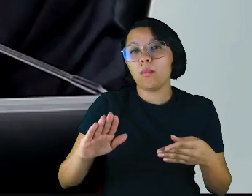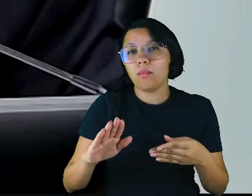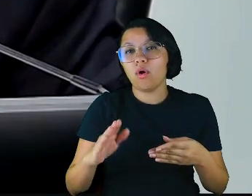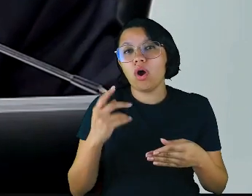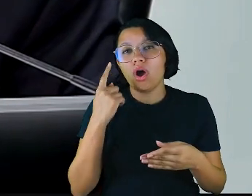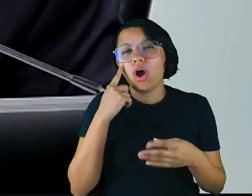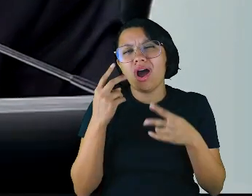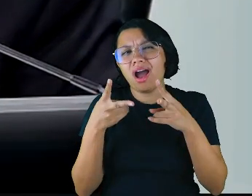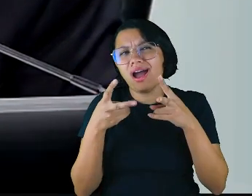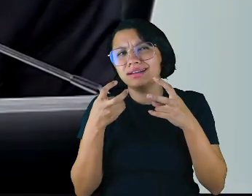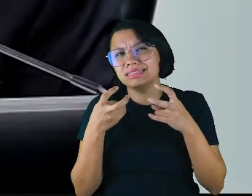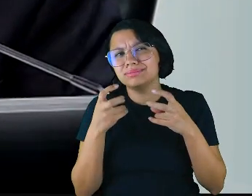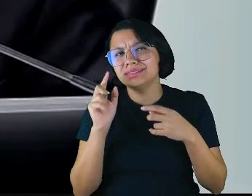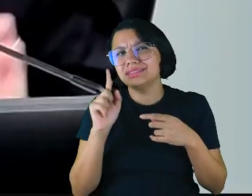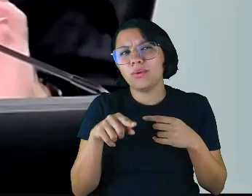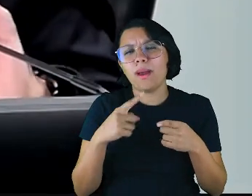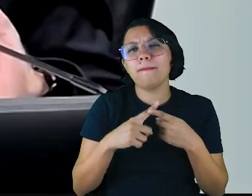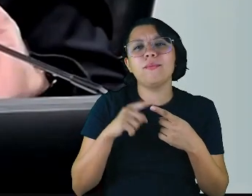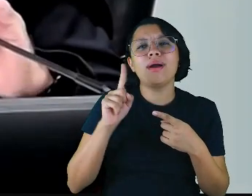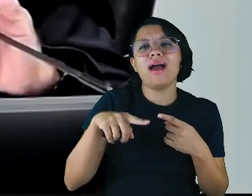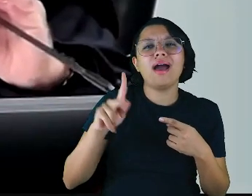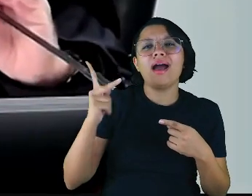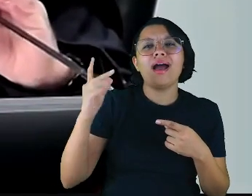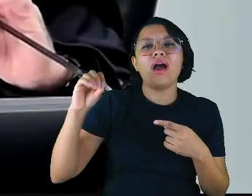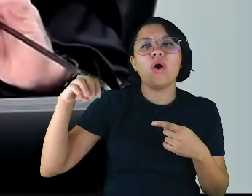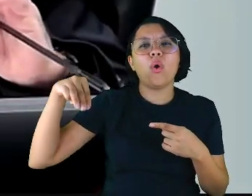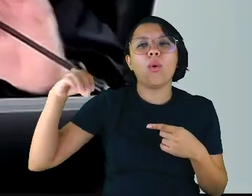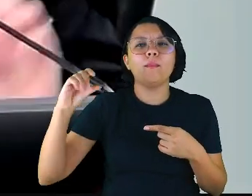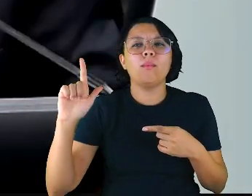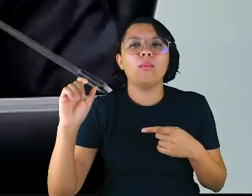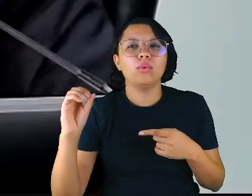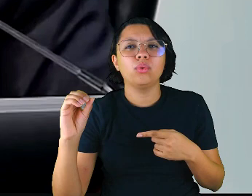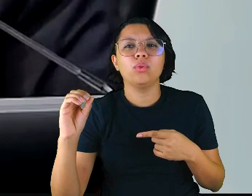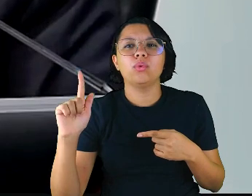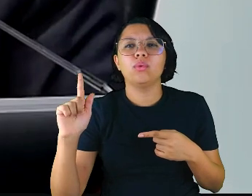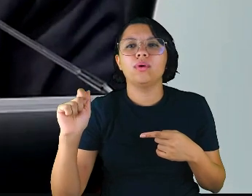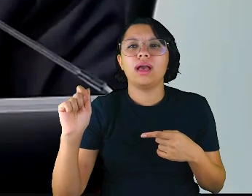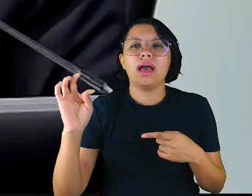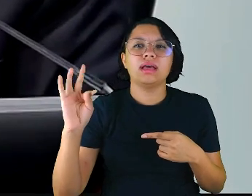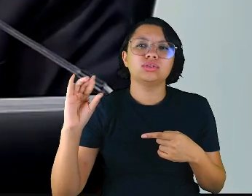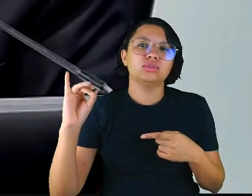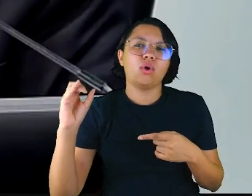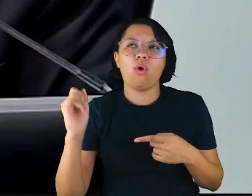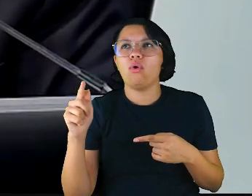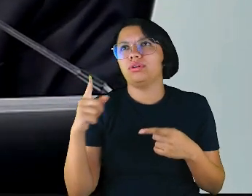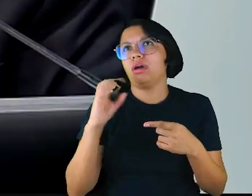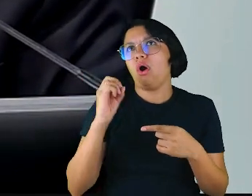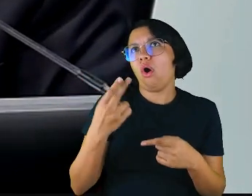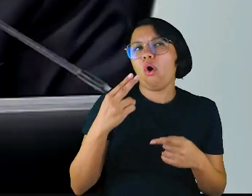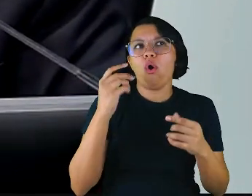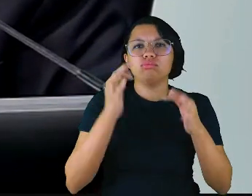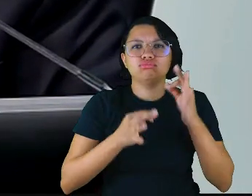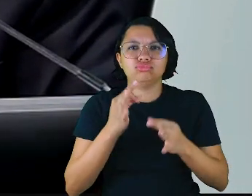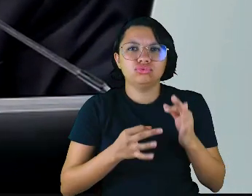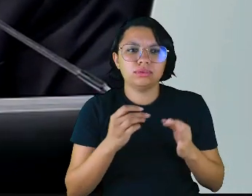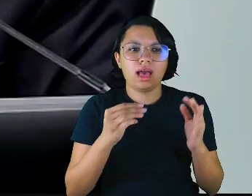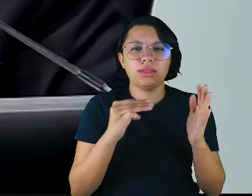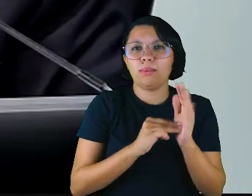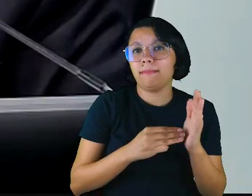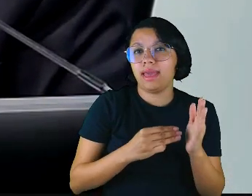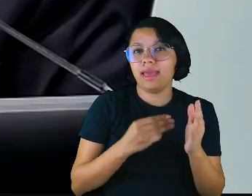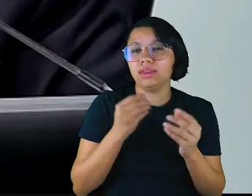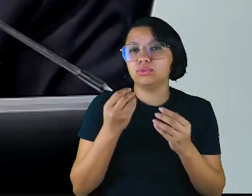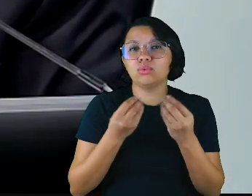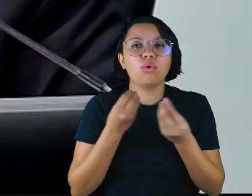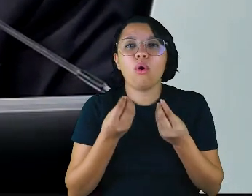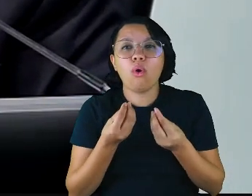não é porque ela é homologatória ou não, não é porque foi julgado o mérito ou não, depende também de como foi